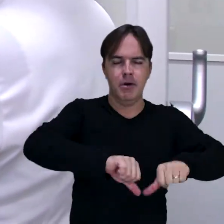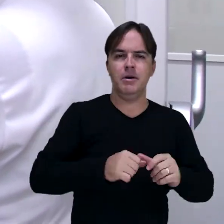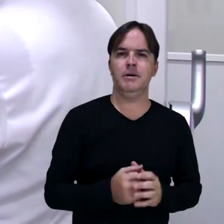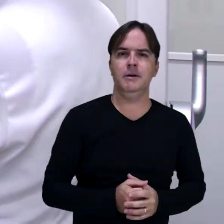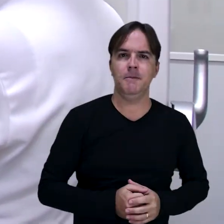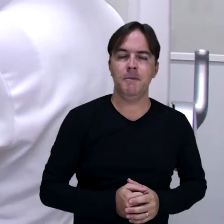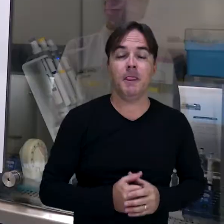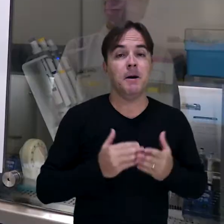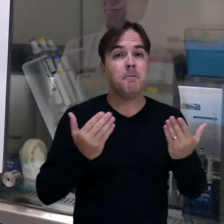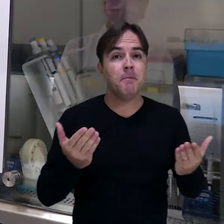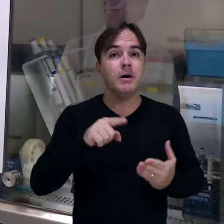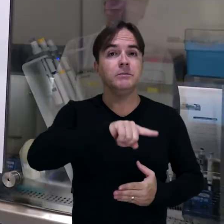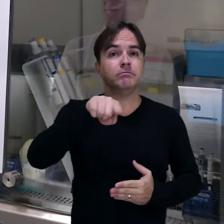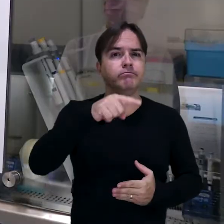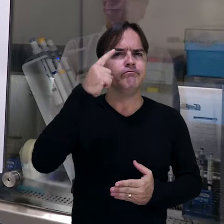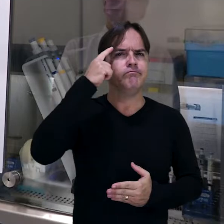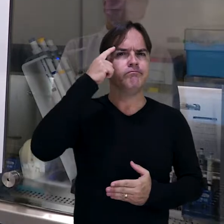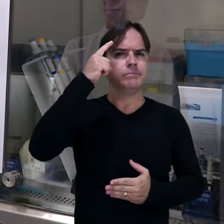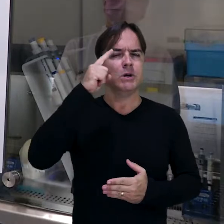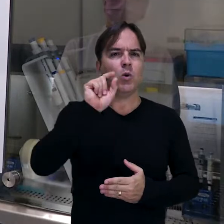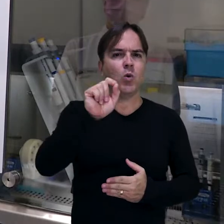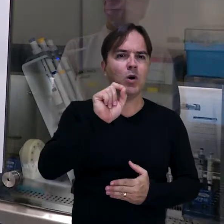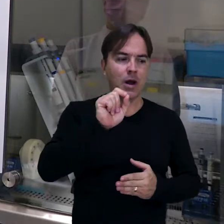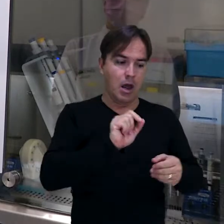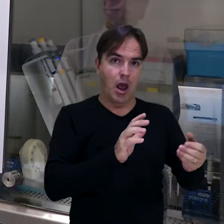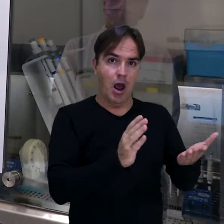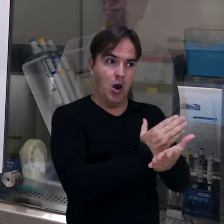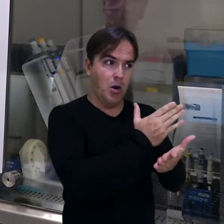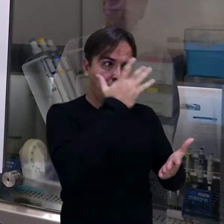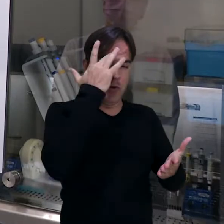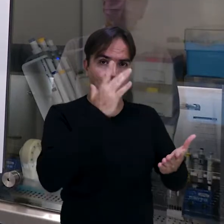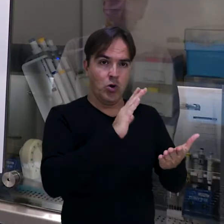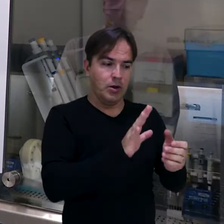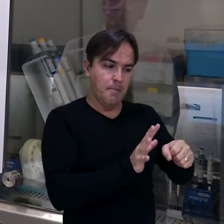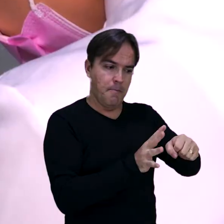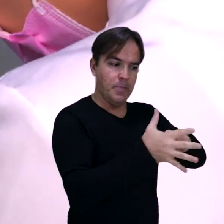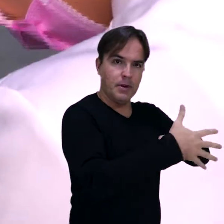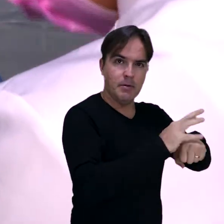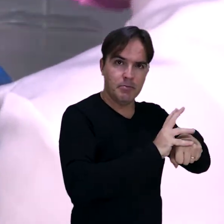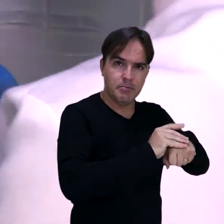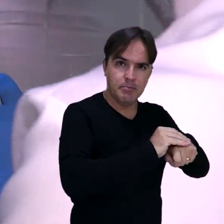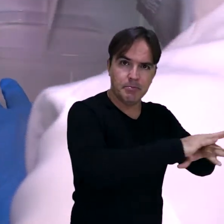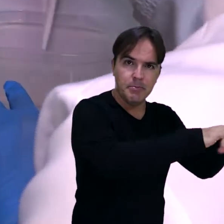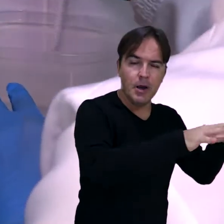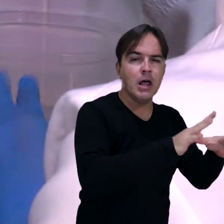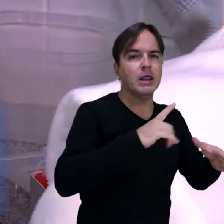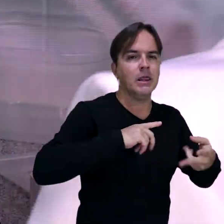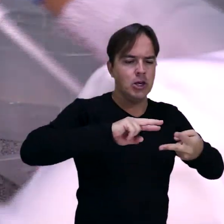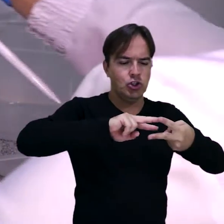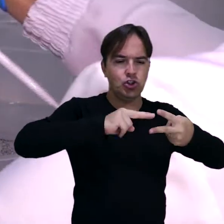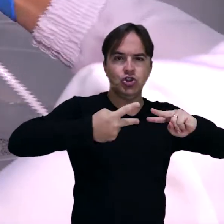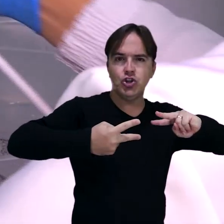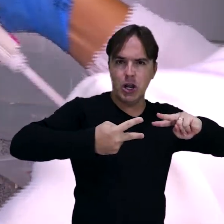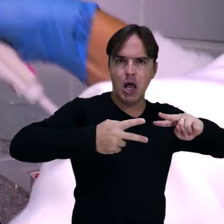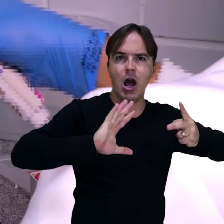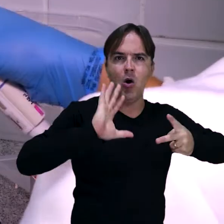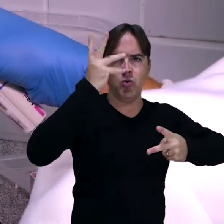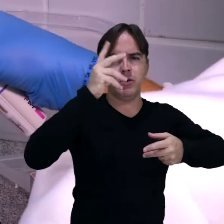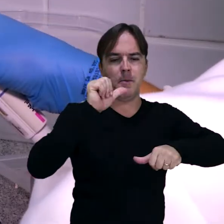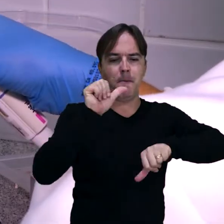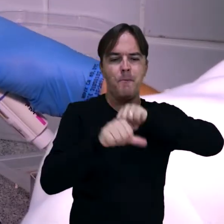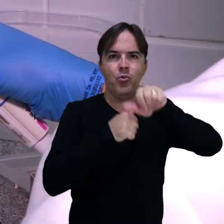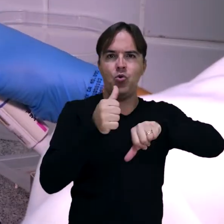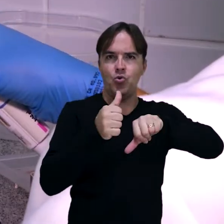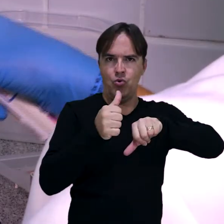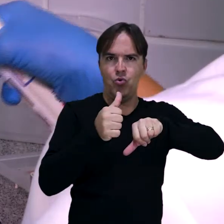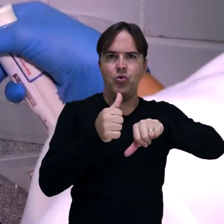é muito importante que durante a pandemia alguns fatores genéticos eles foram identificados